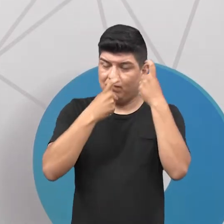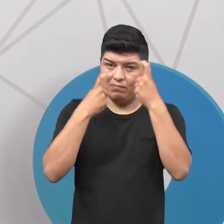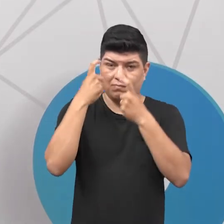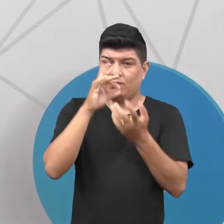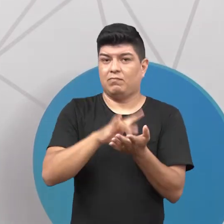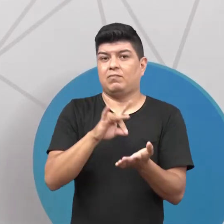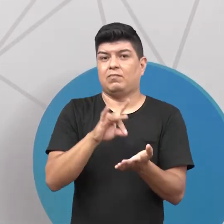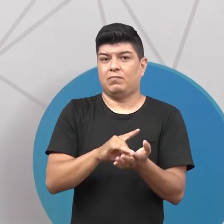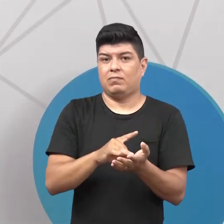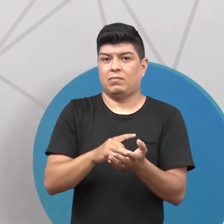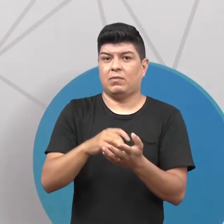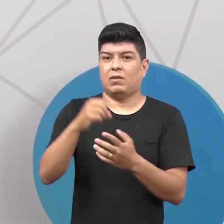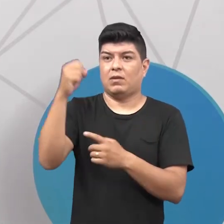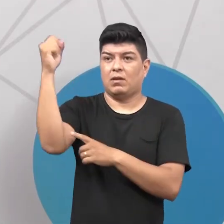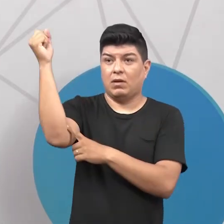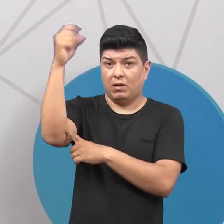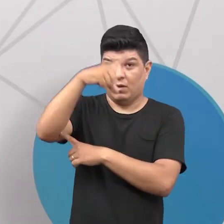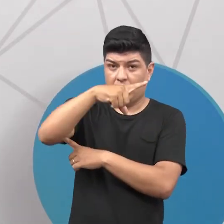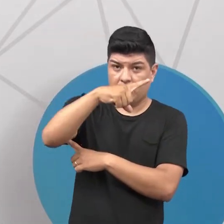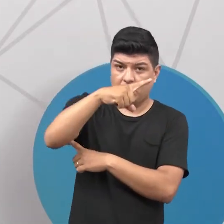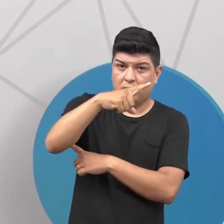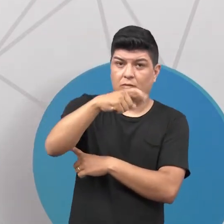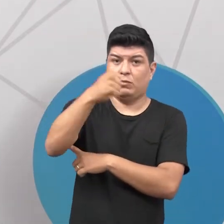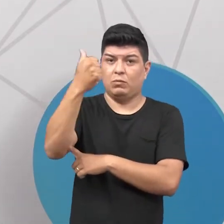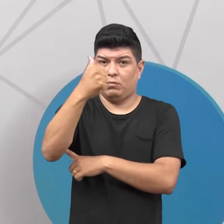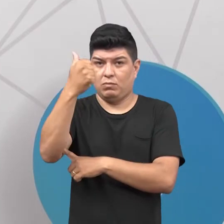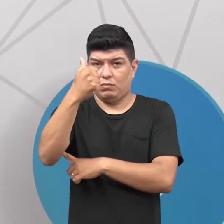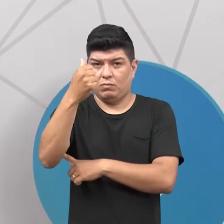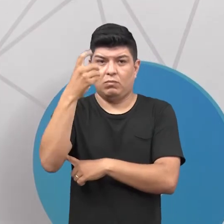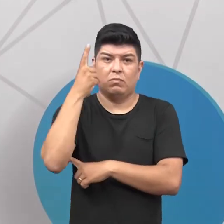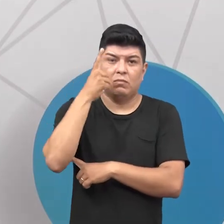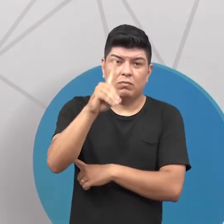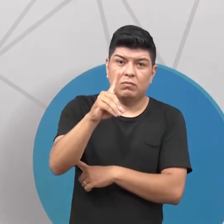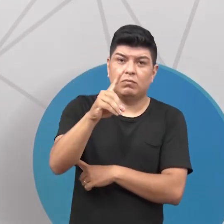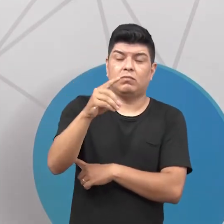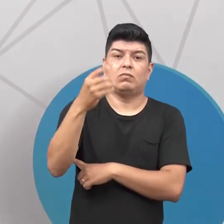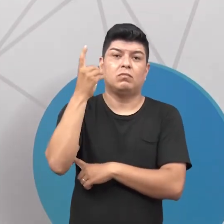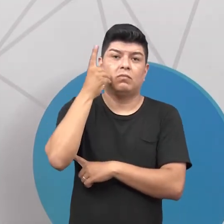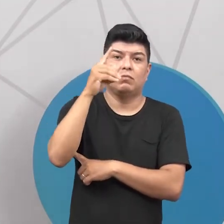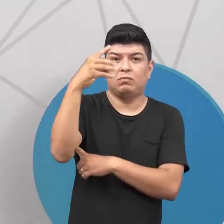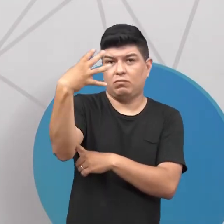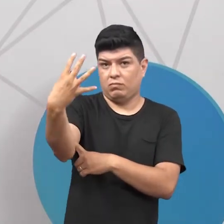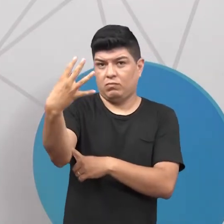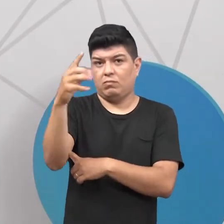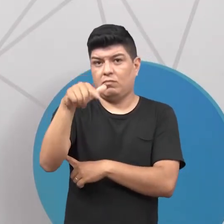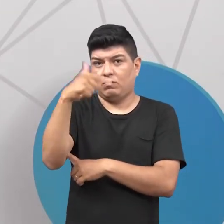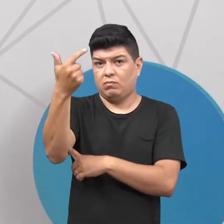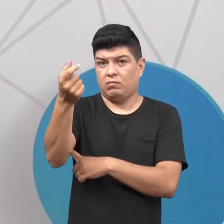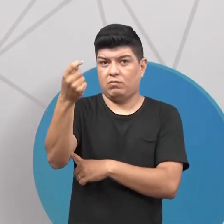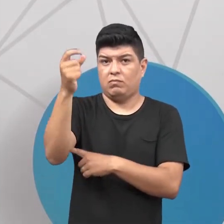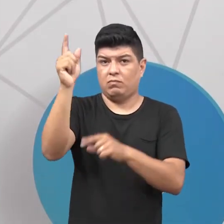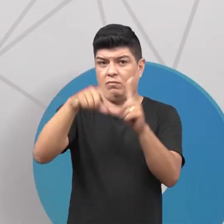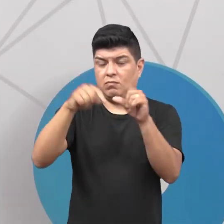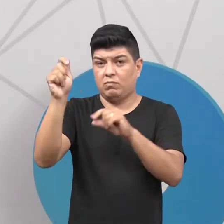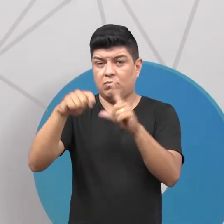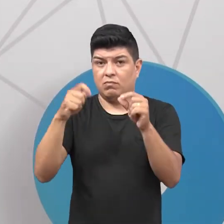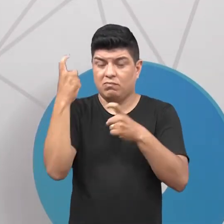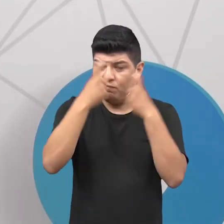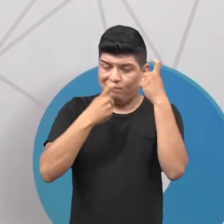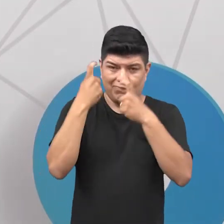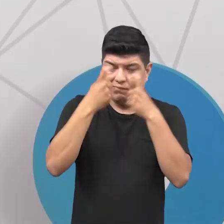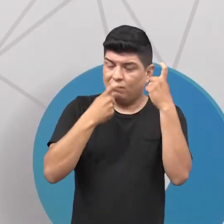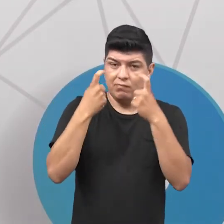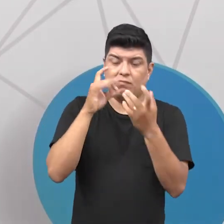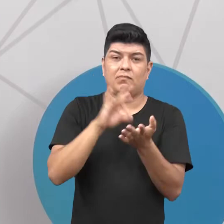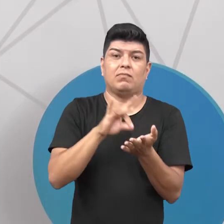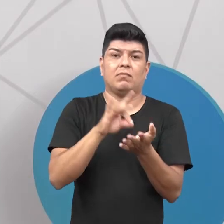a luz criada no primeiro dia e o sol no quarto dia. Então, mesmo o mito da criação na Bíblia não tem uma preocupação com a lógica.